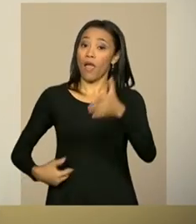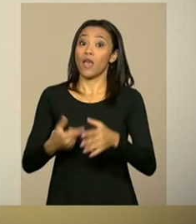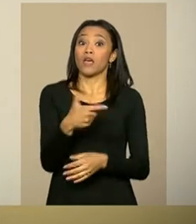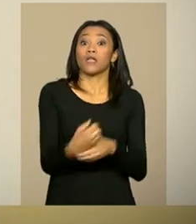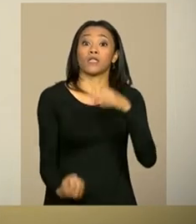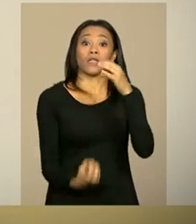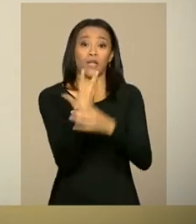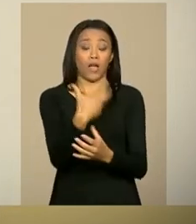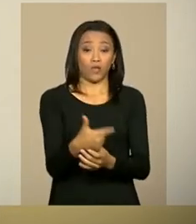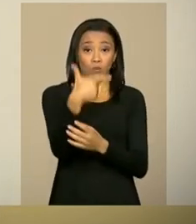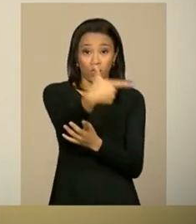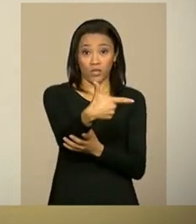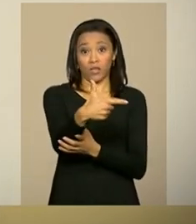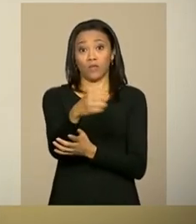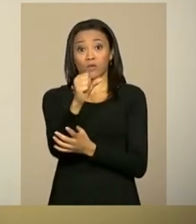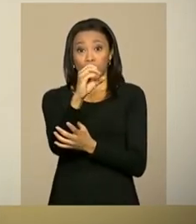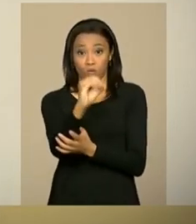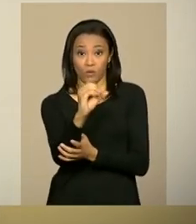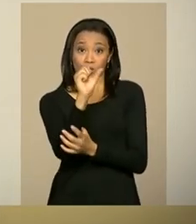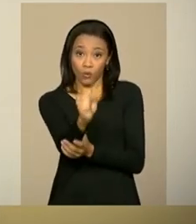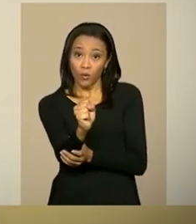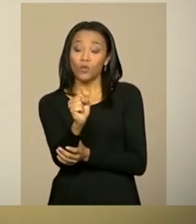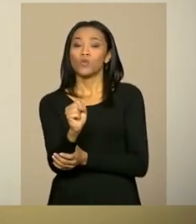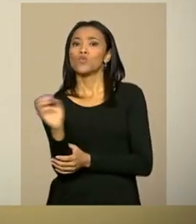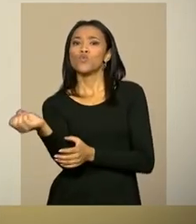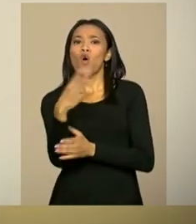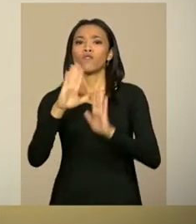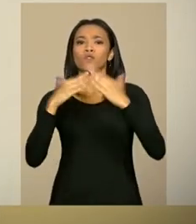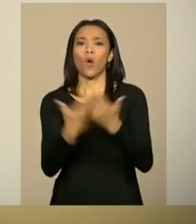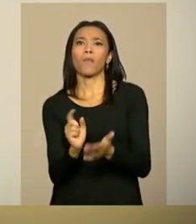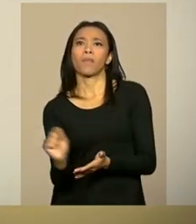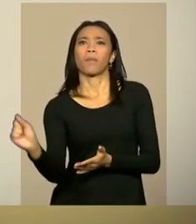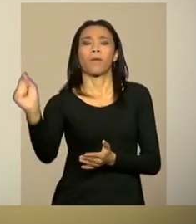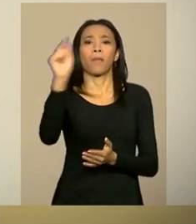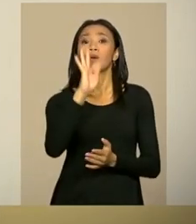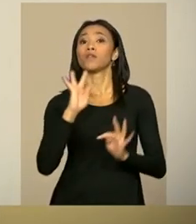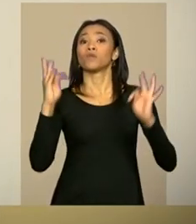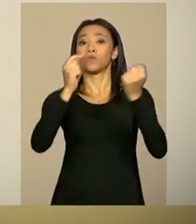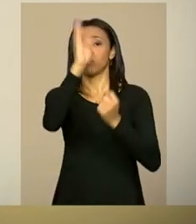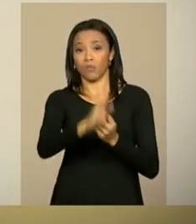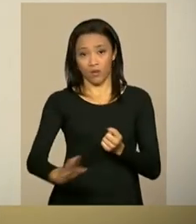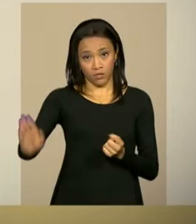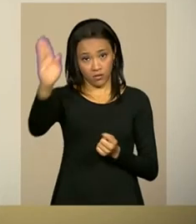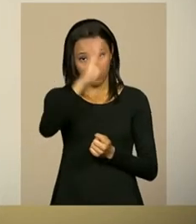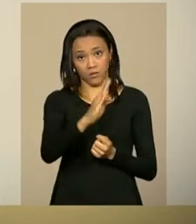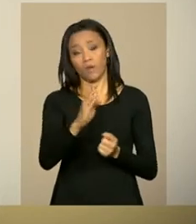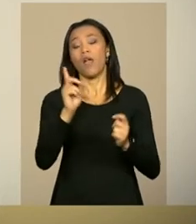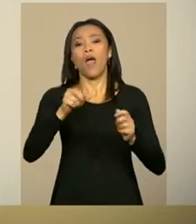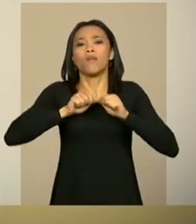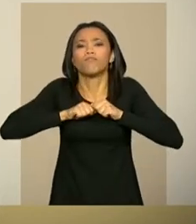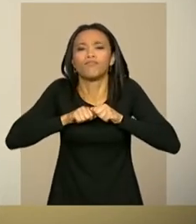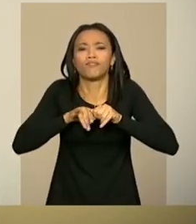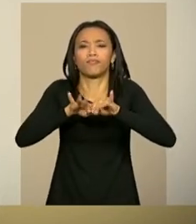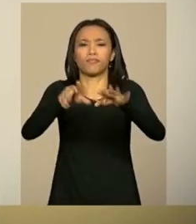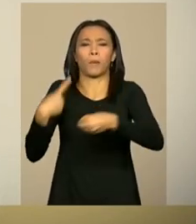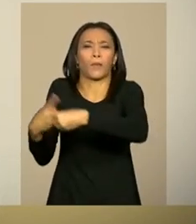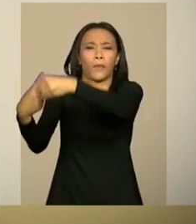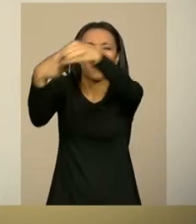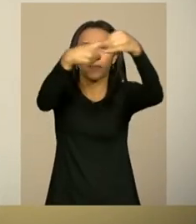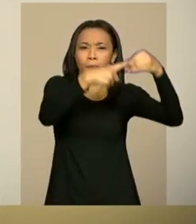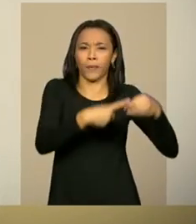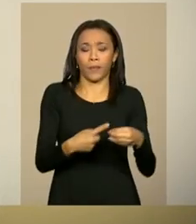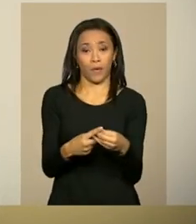208 novas escolas técnicas espalhadas por todo o Brasil a meta é interiorizar o ensino técnico